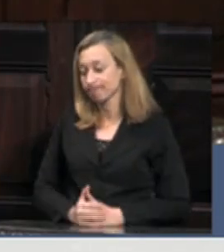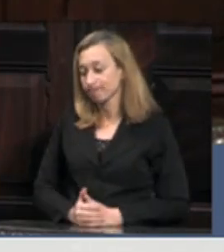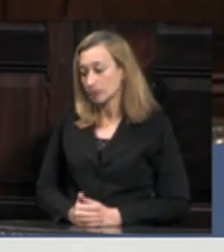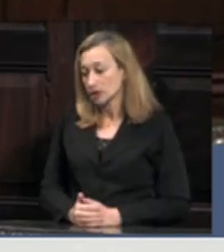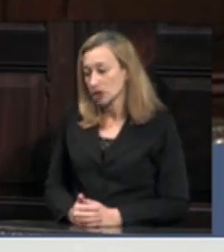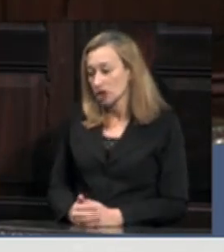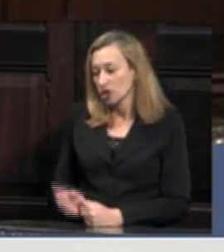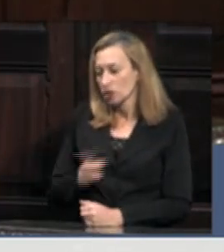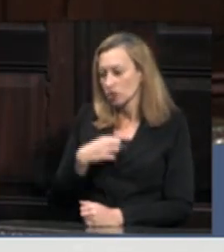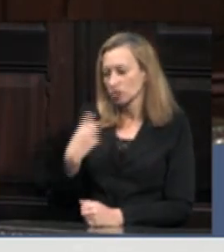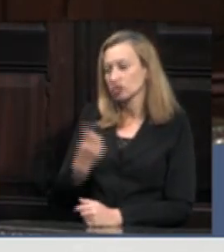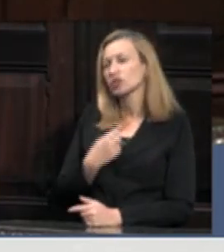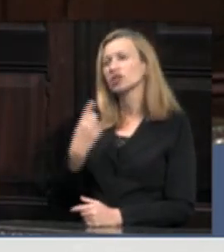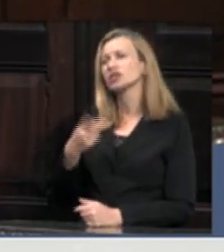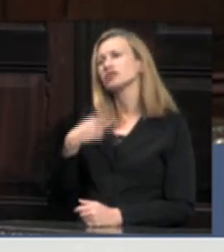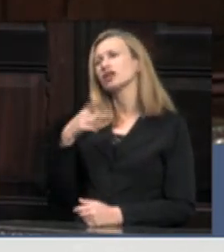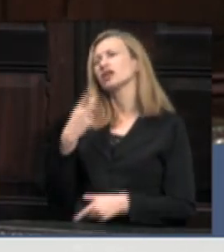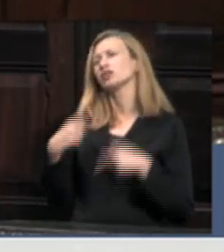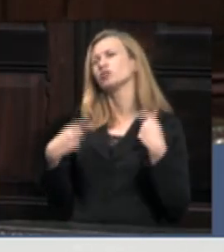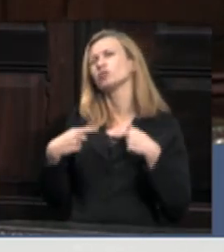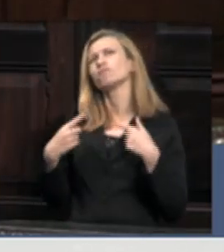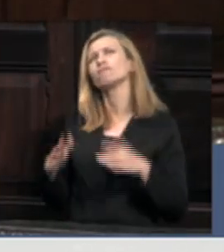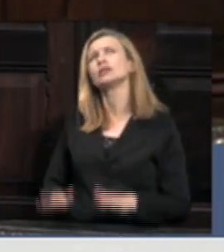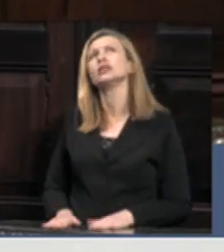Quando a gente tem debatido a crise no Brasil,